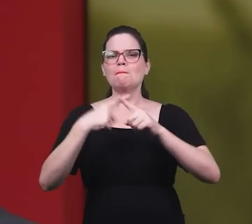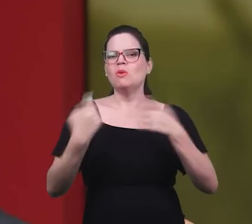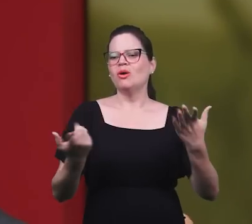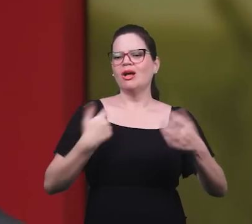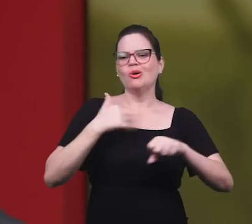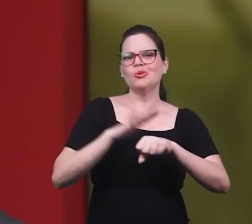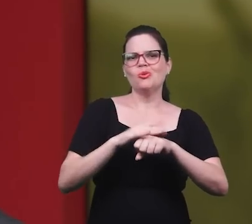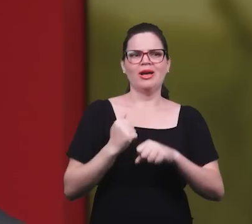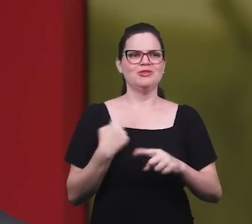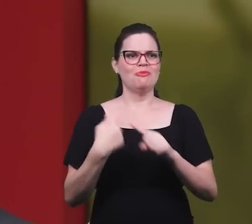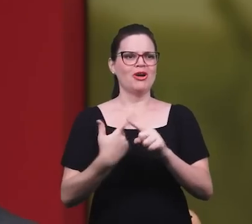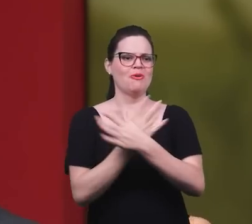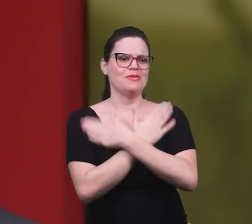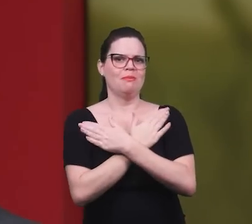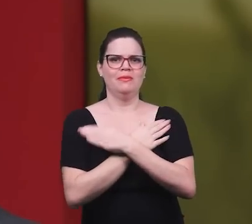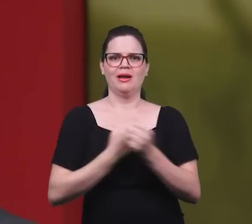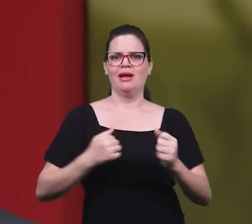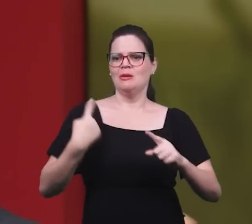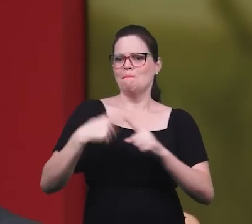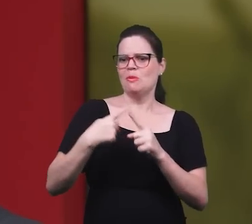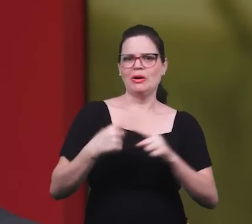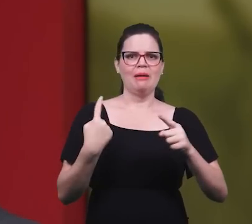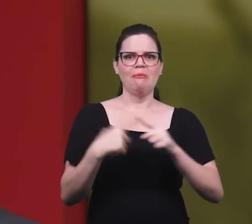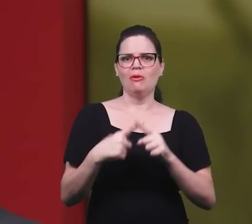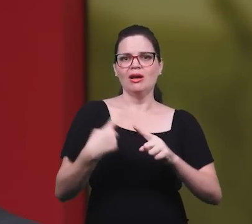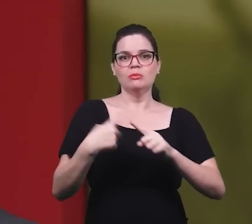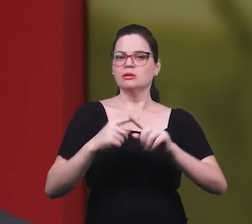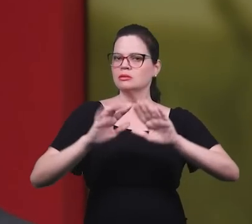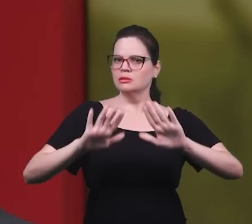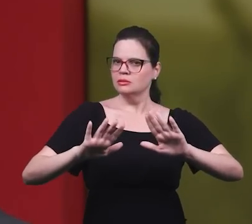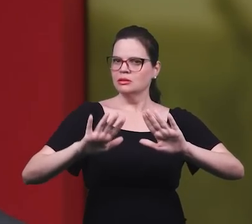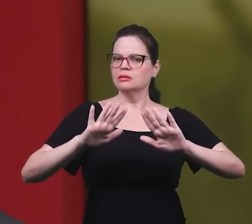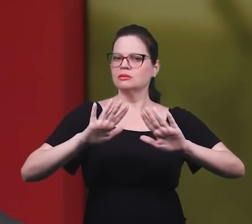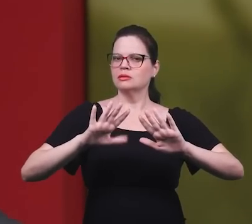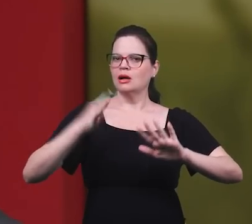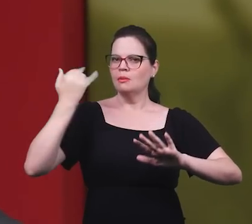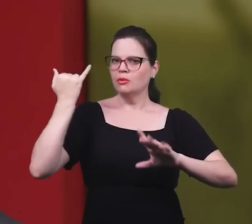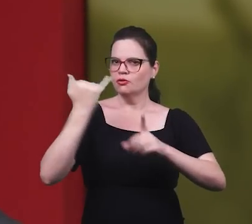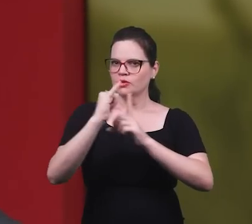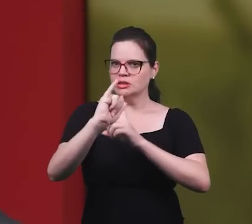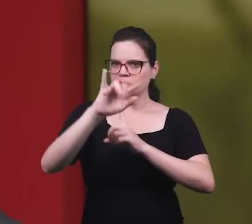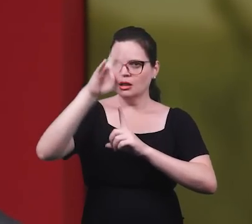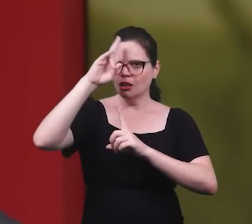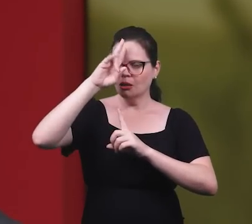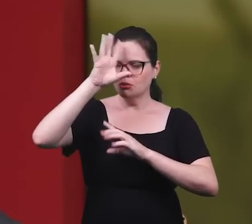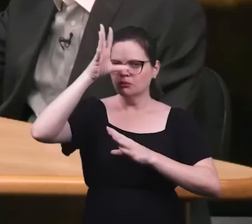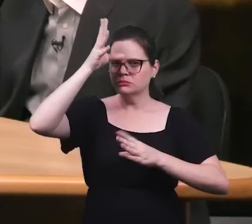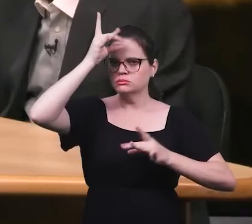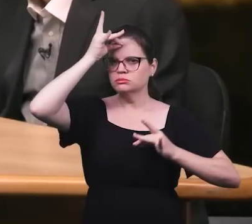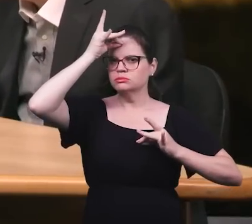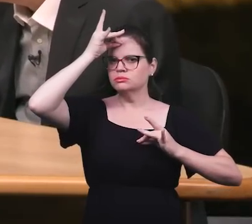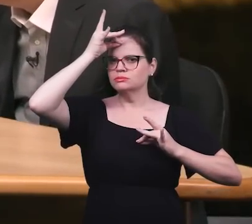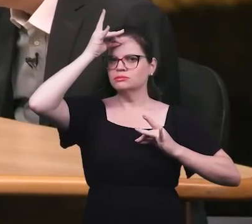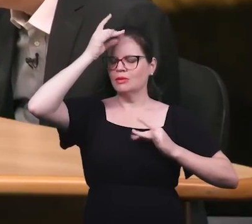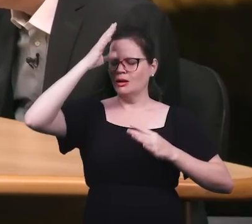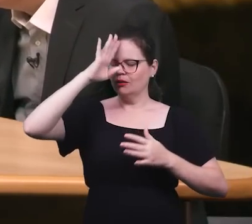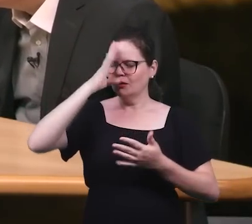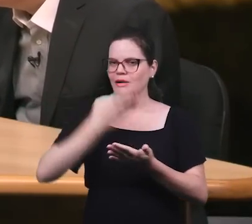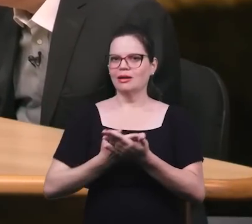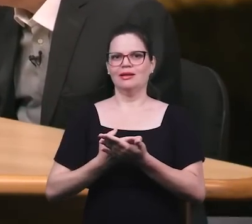haver um resultado. Deus vai multiplicar, as bênçãos do Senhor virão, porque Ele é fiel. Então foi... Agora, vou fazer uma